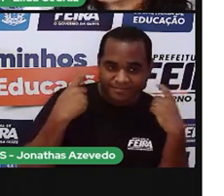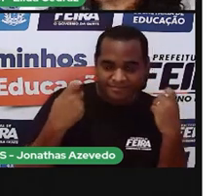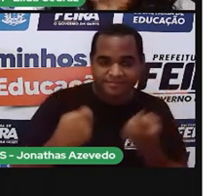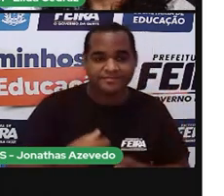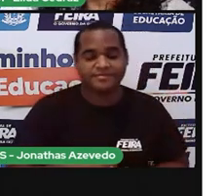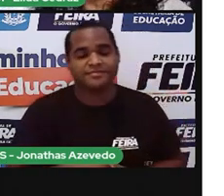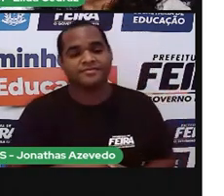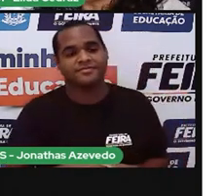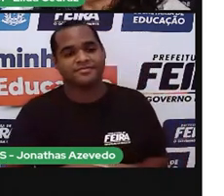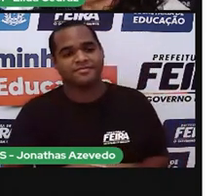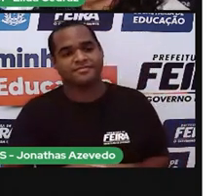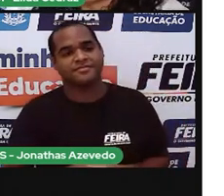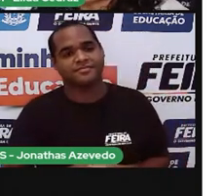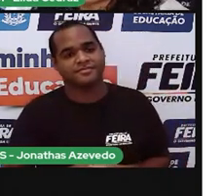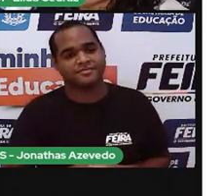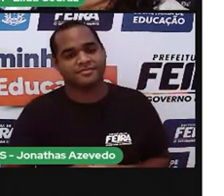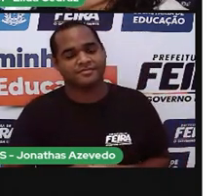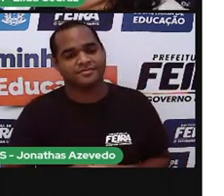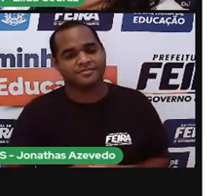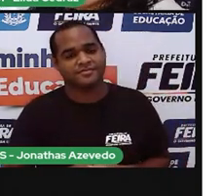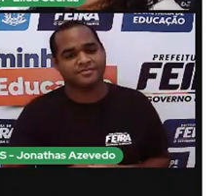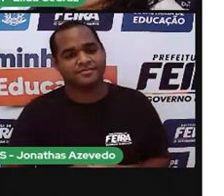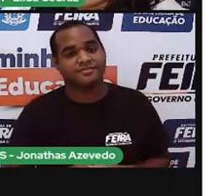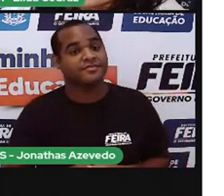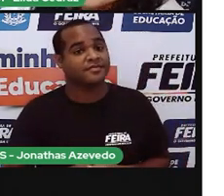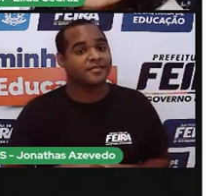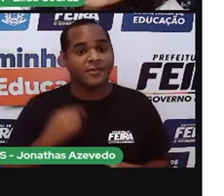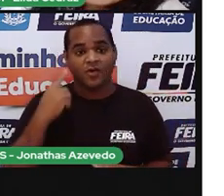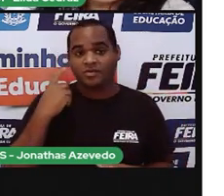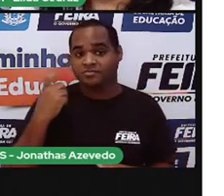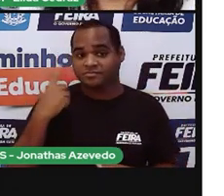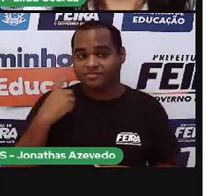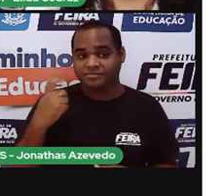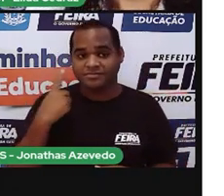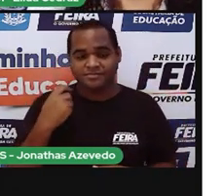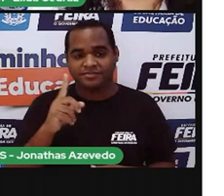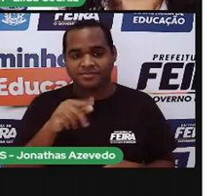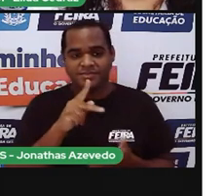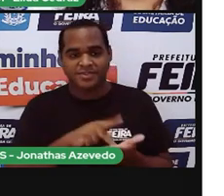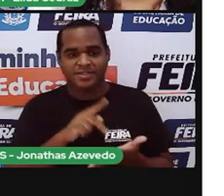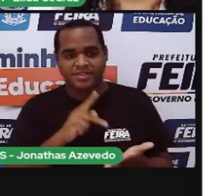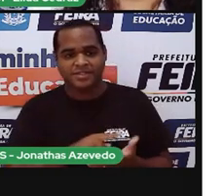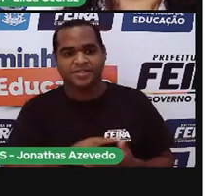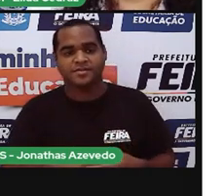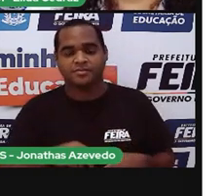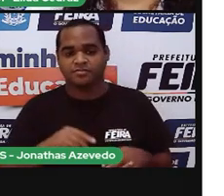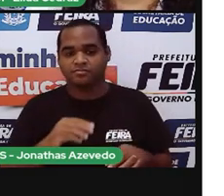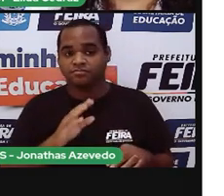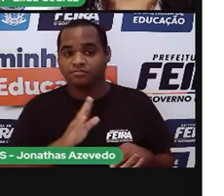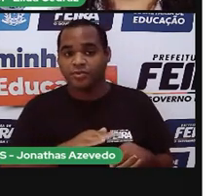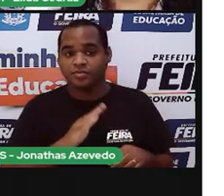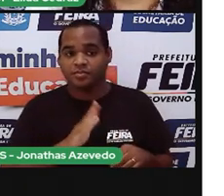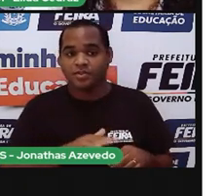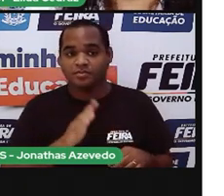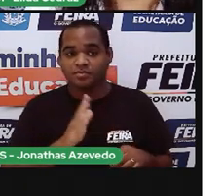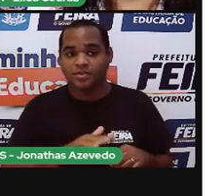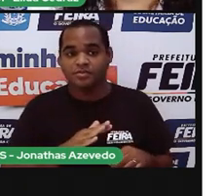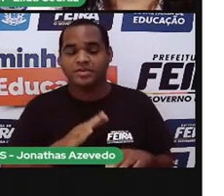e o som do tambor o tanto